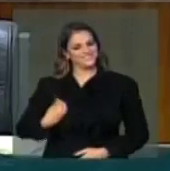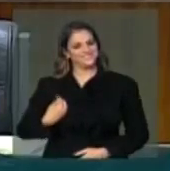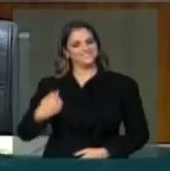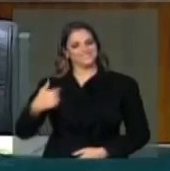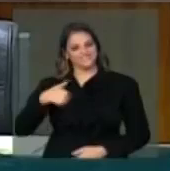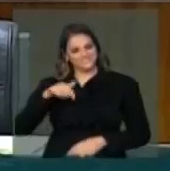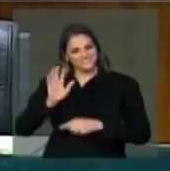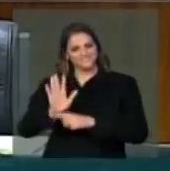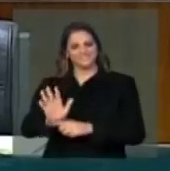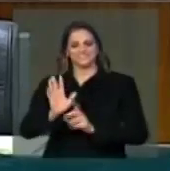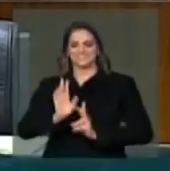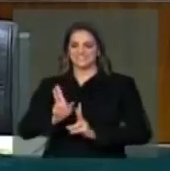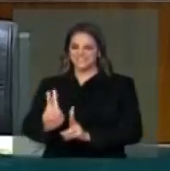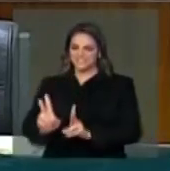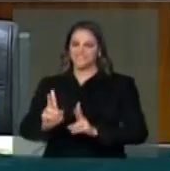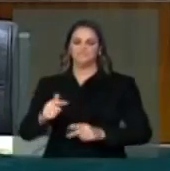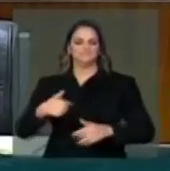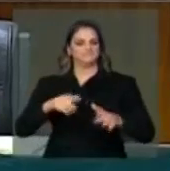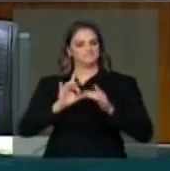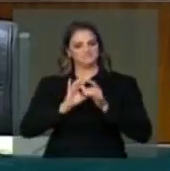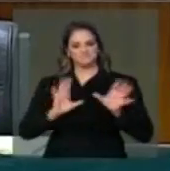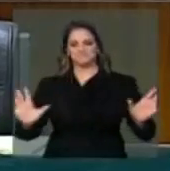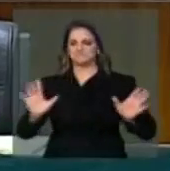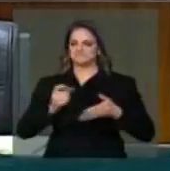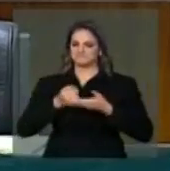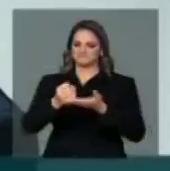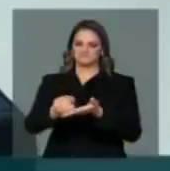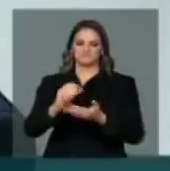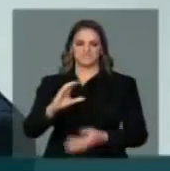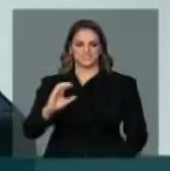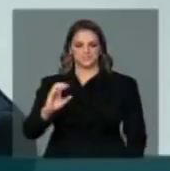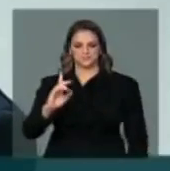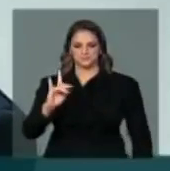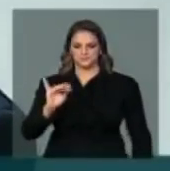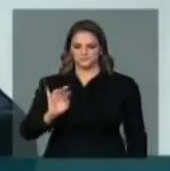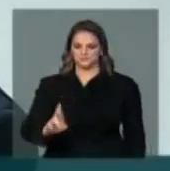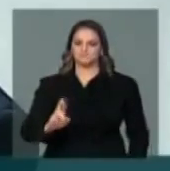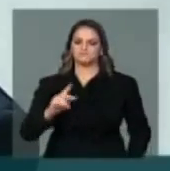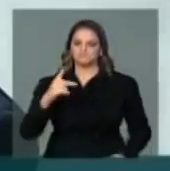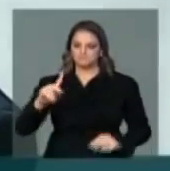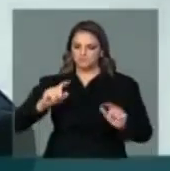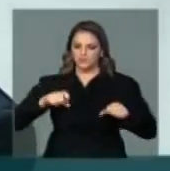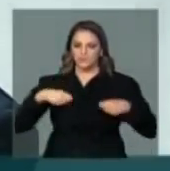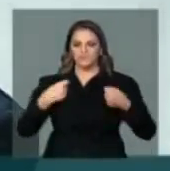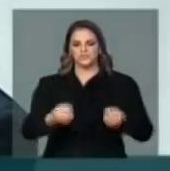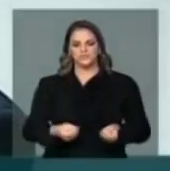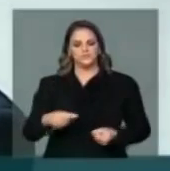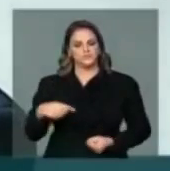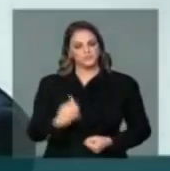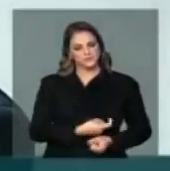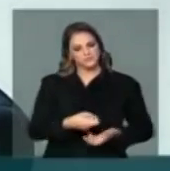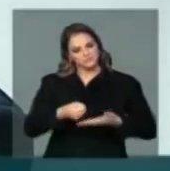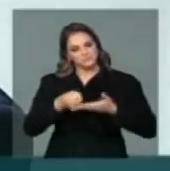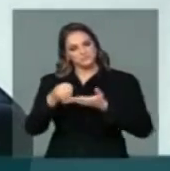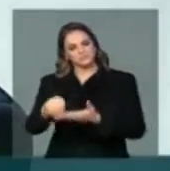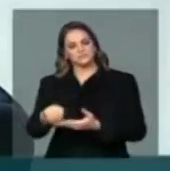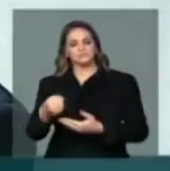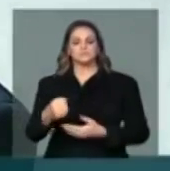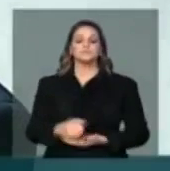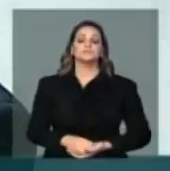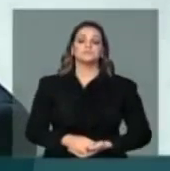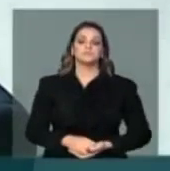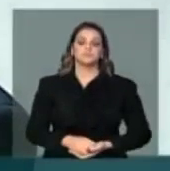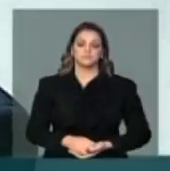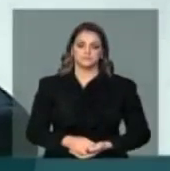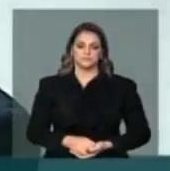o nosso mandato, estamos à disposição da CEPIR para nos somar ao esforço que Vossa Excelência faz e toda a equipe da CEPIR, para que a